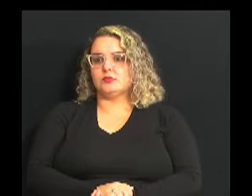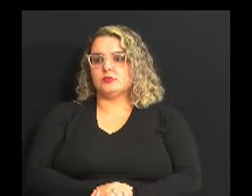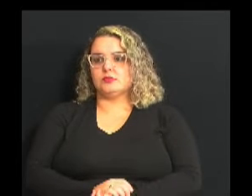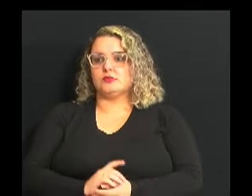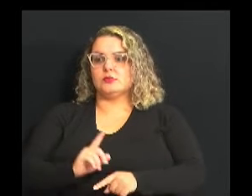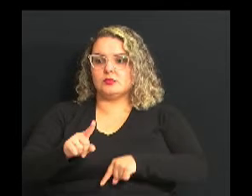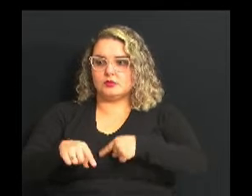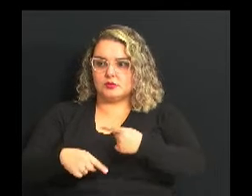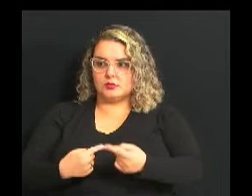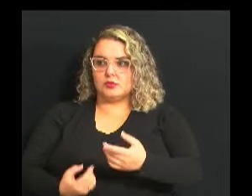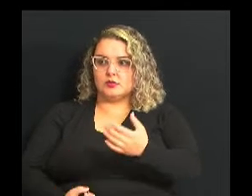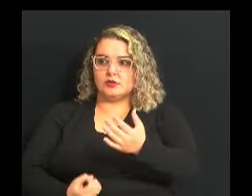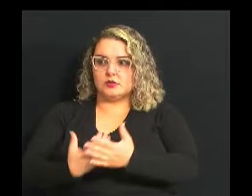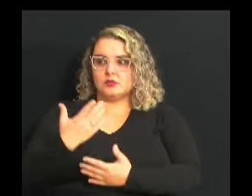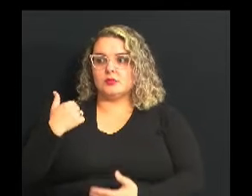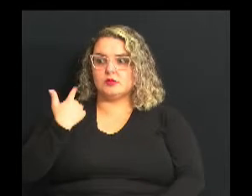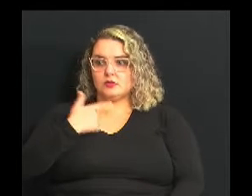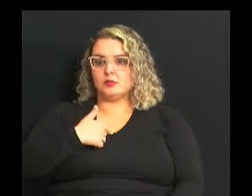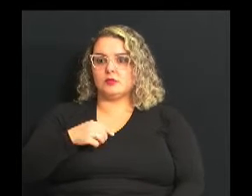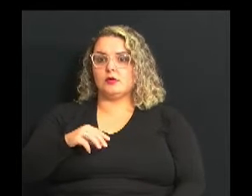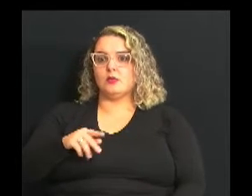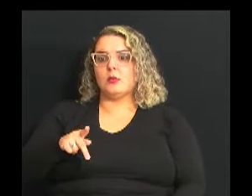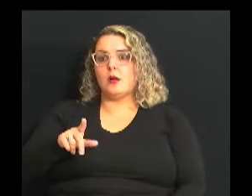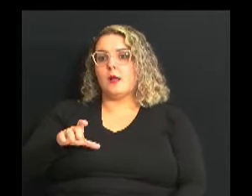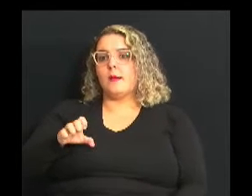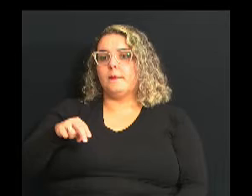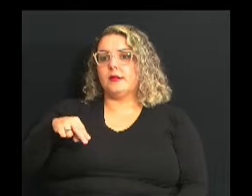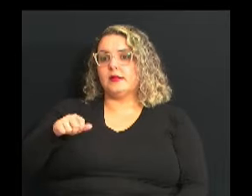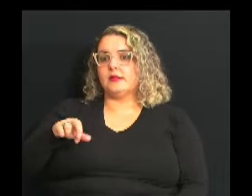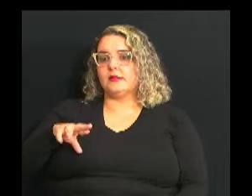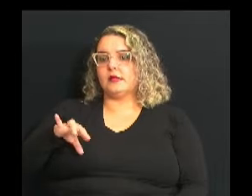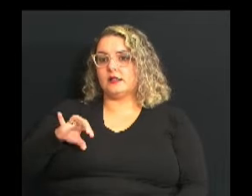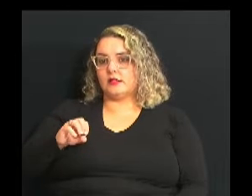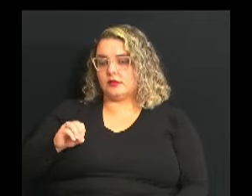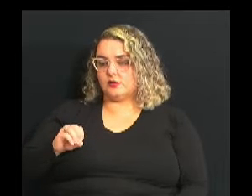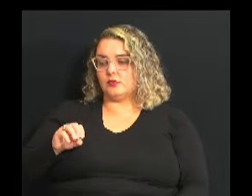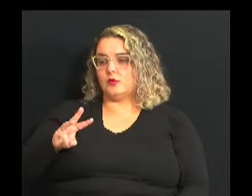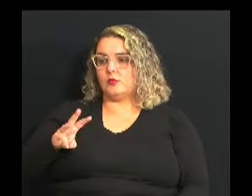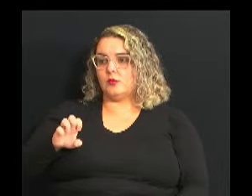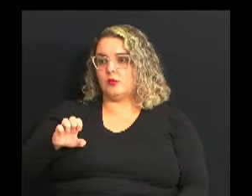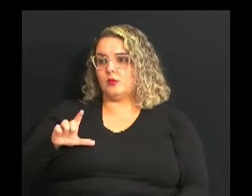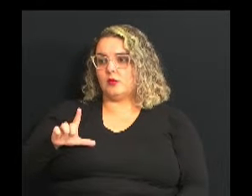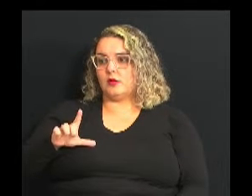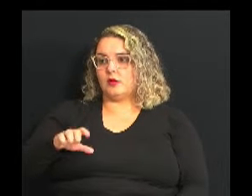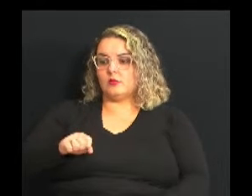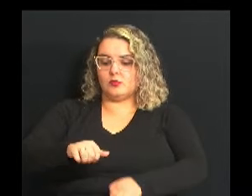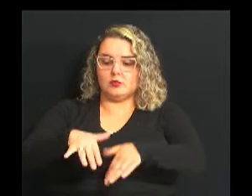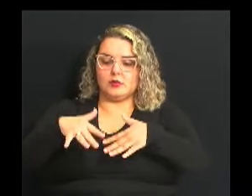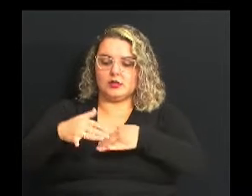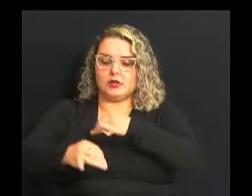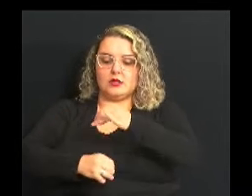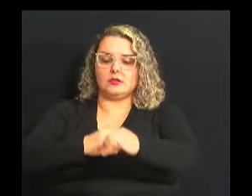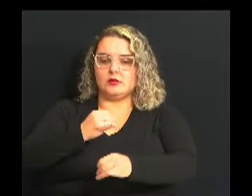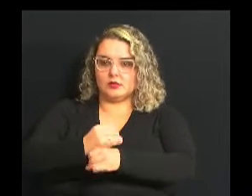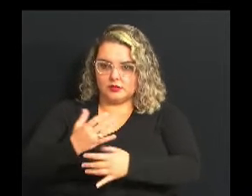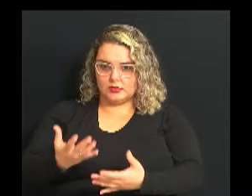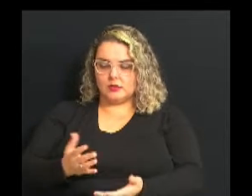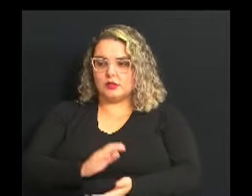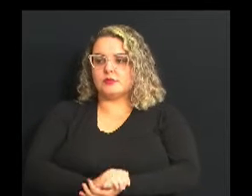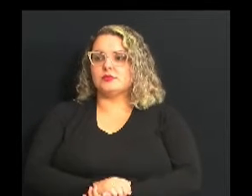Outra cria nossa é o Plenário Web. Esse é bem mais novo, né? Eu ele agora